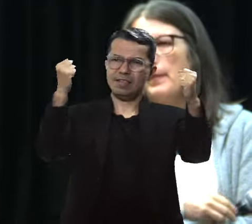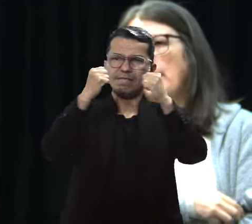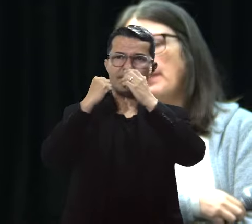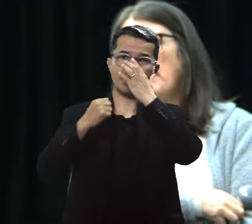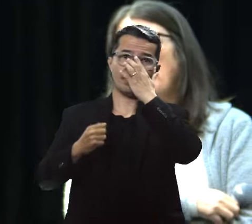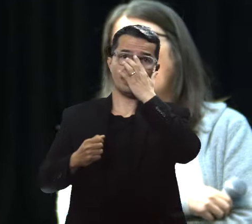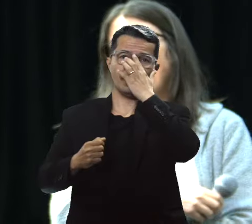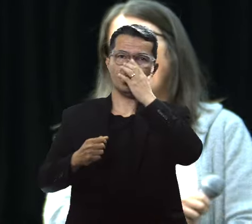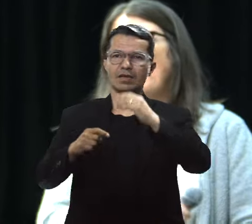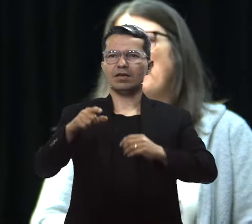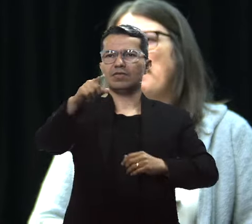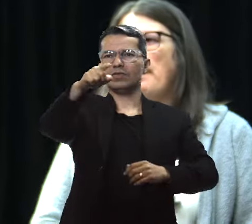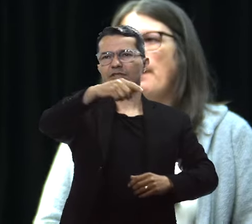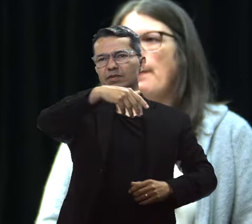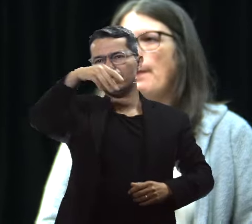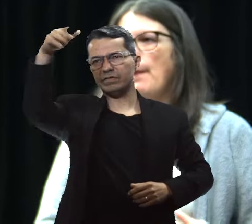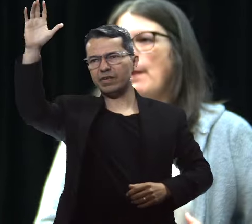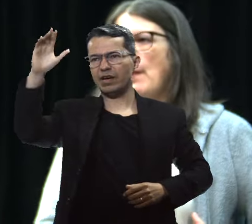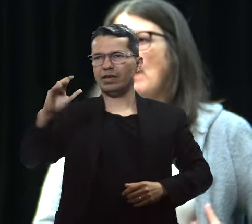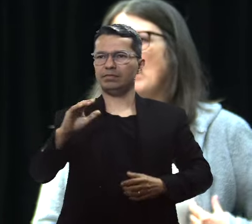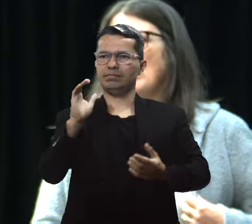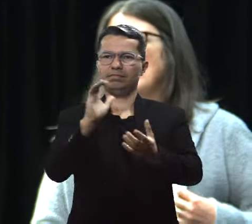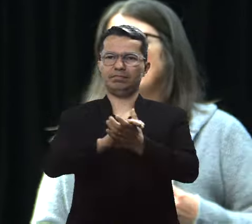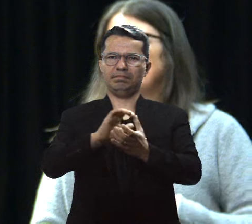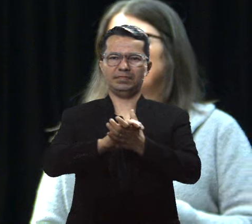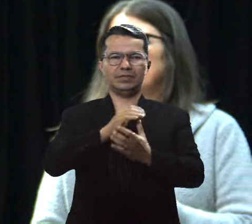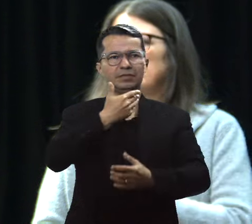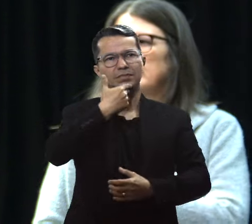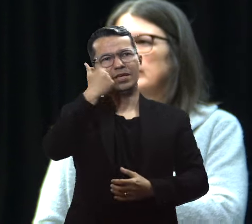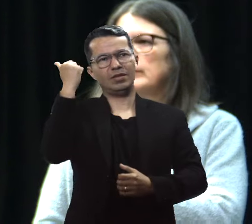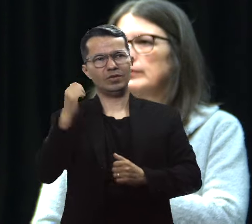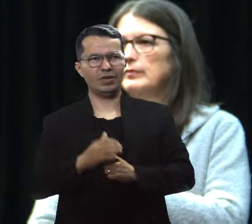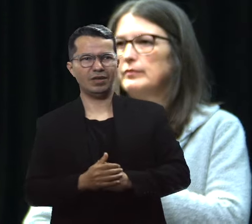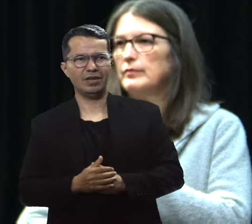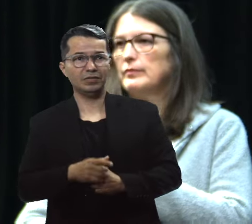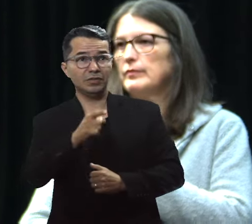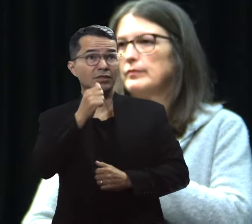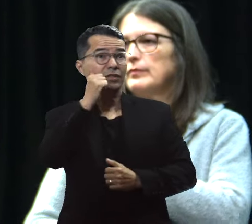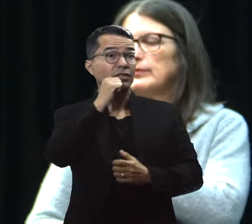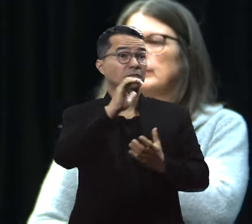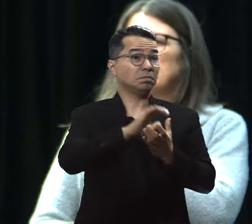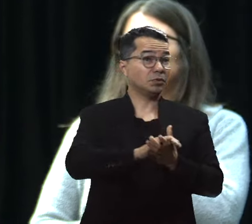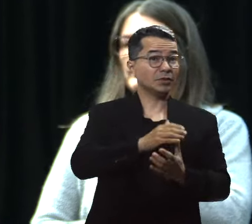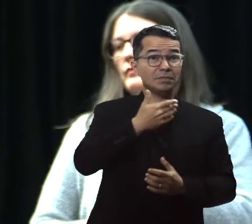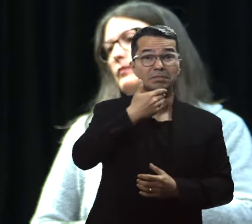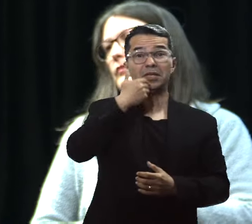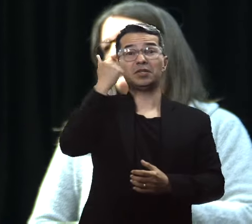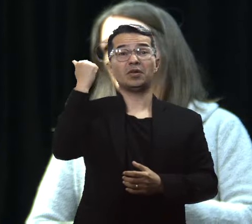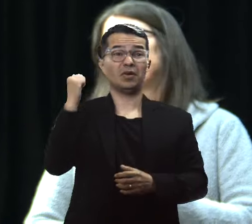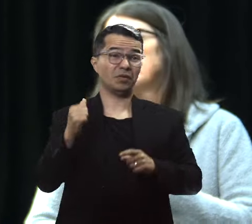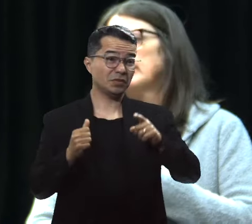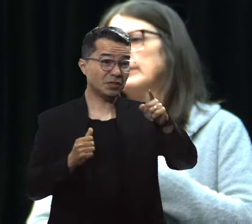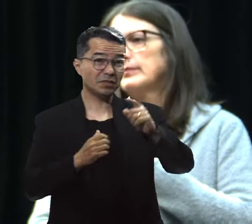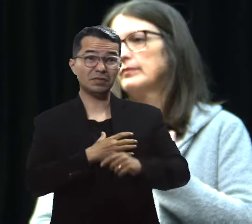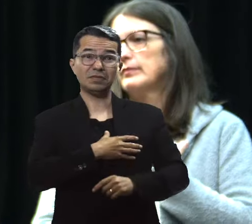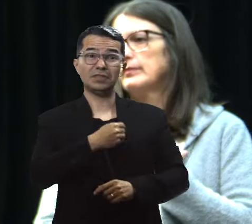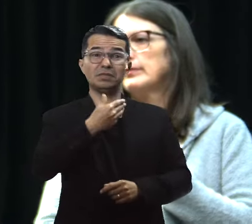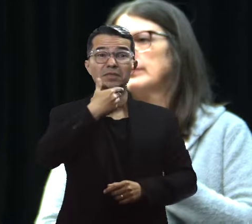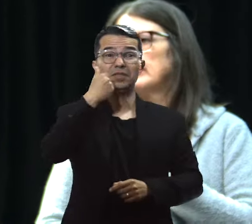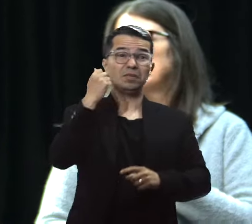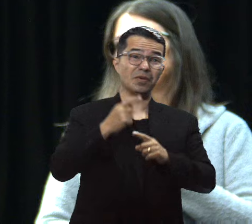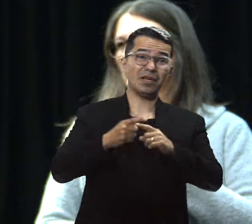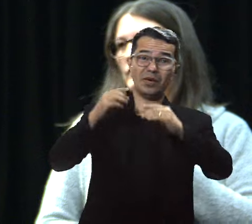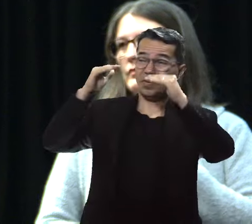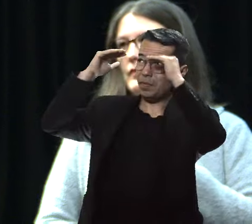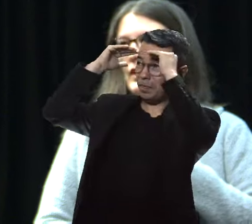Você vai voltar um marido melhor para casa hoje, uma esposa melhor, um filho melhor, porque obedecer a Deus faz isso na nossa